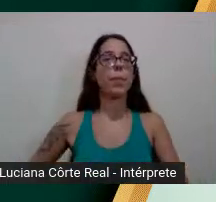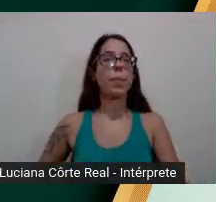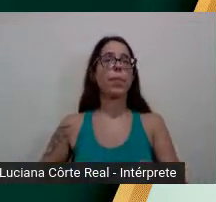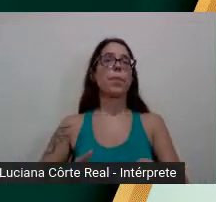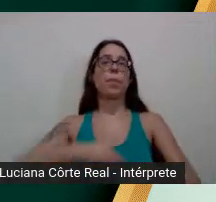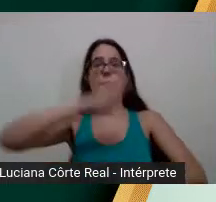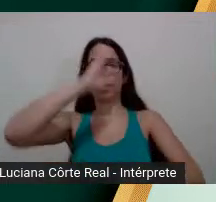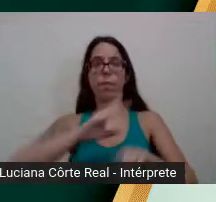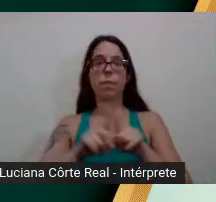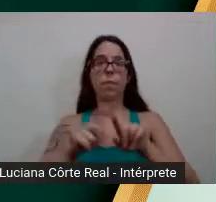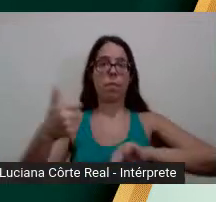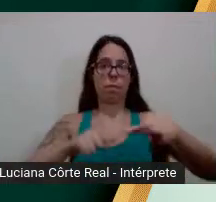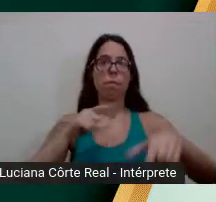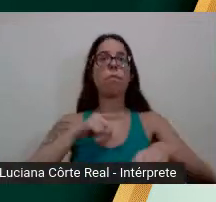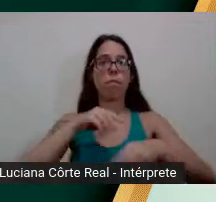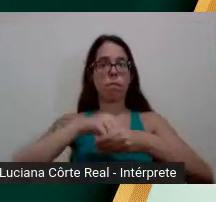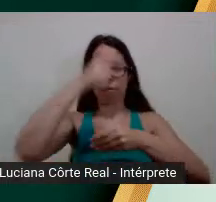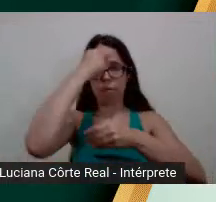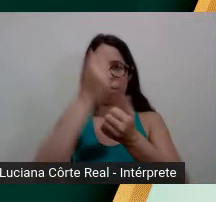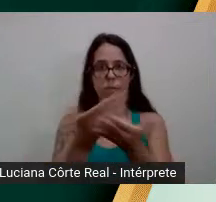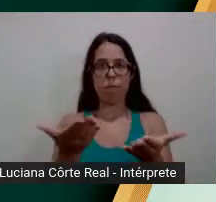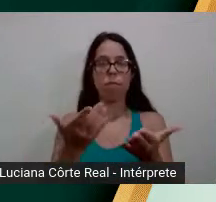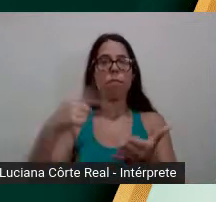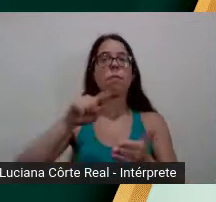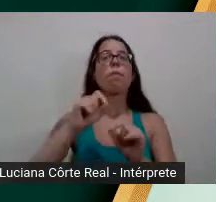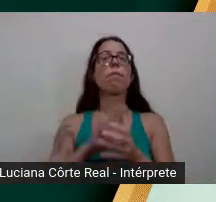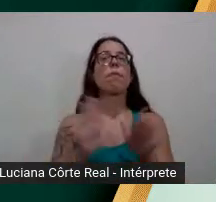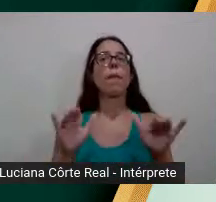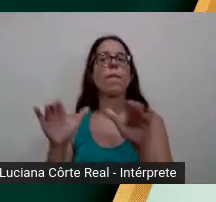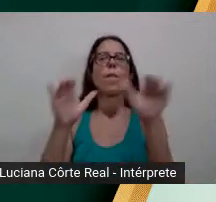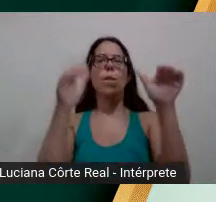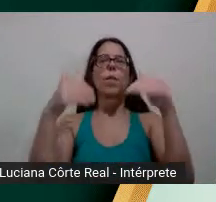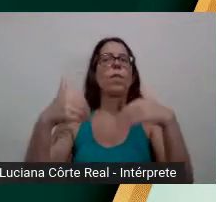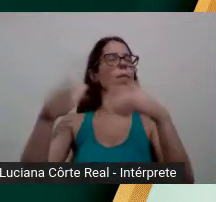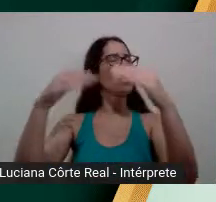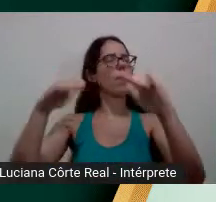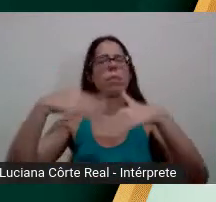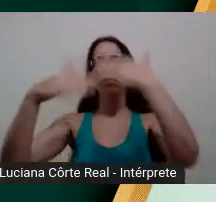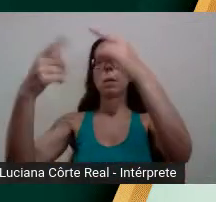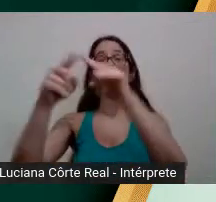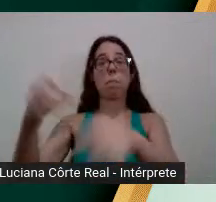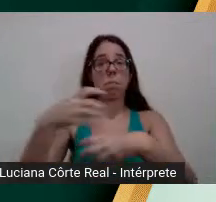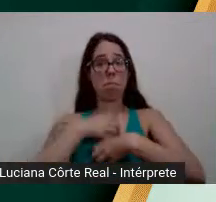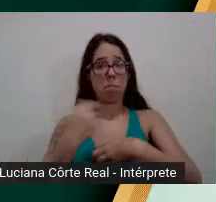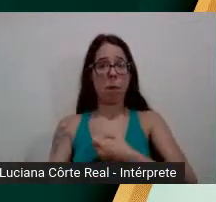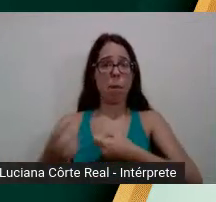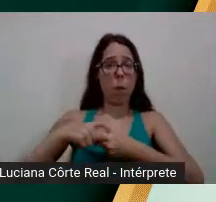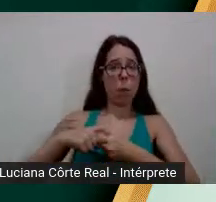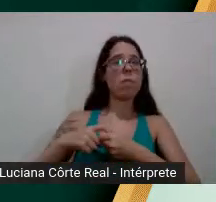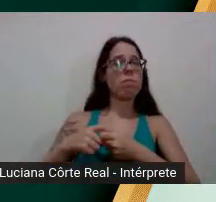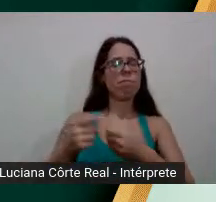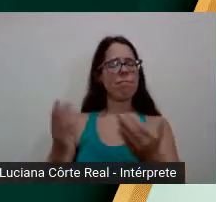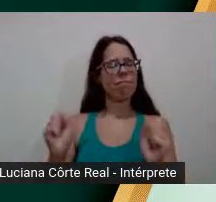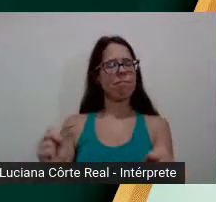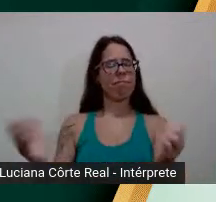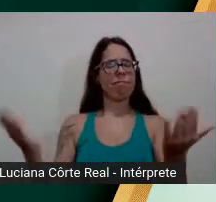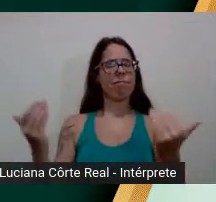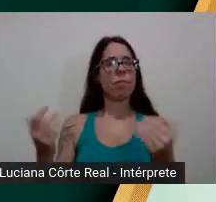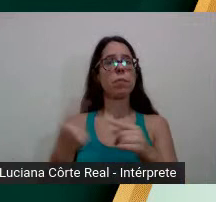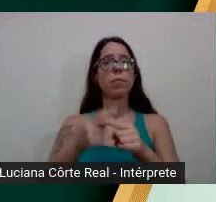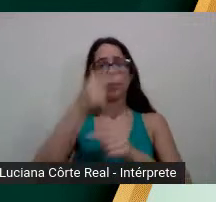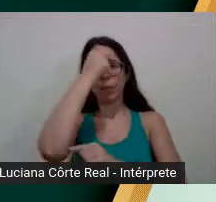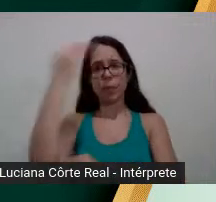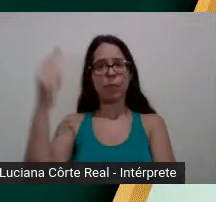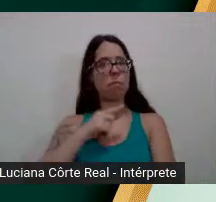Unipampa. Voem alto, mas se sentirem necessidade, voltem. A Unipampa estará sempre de portas